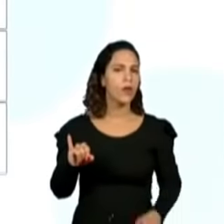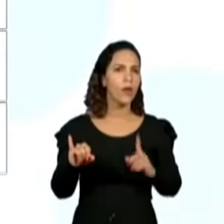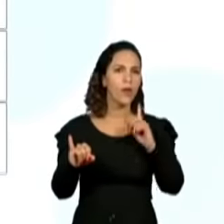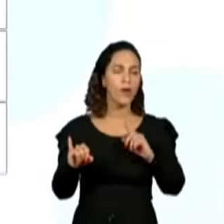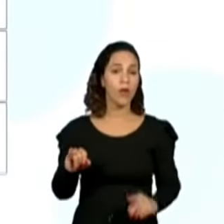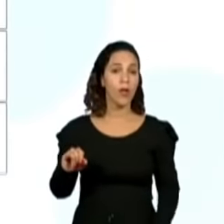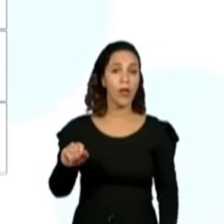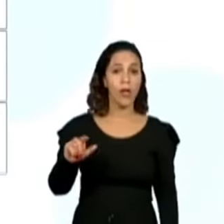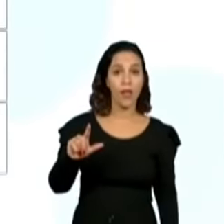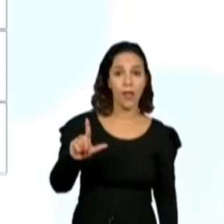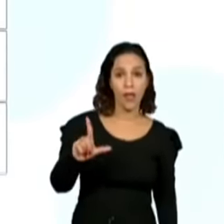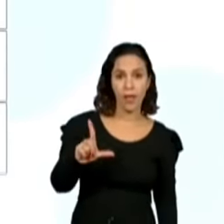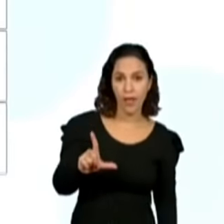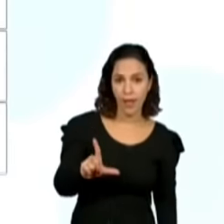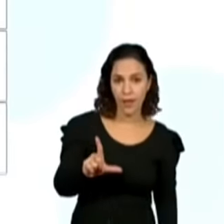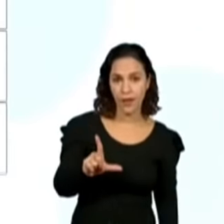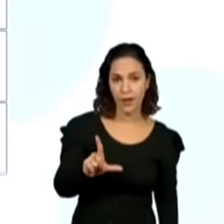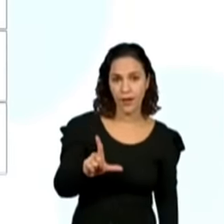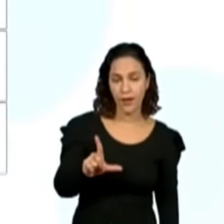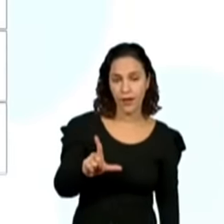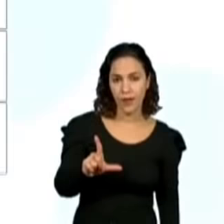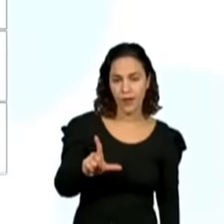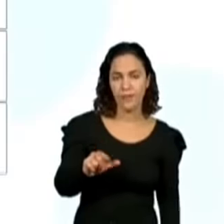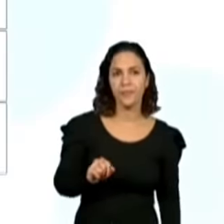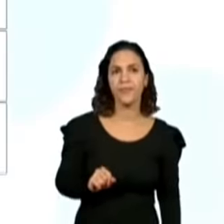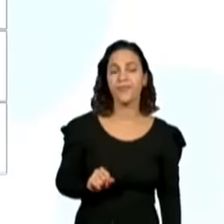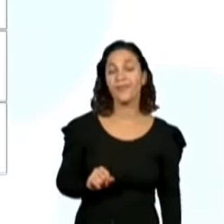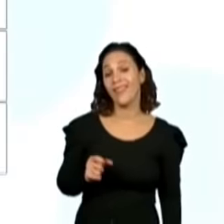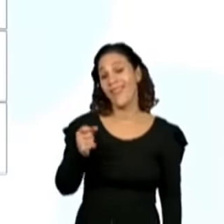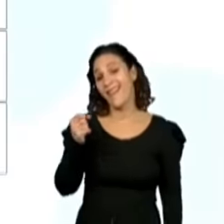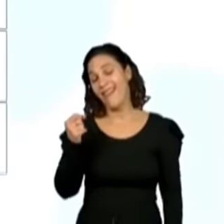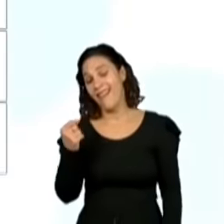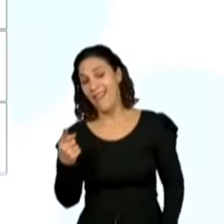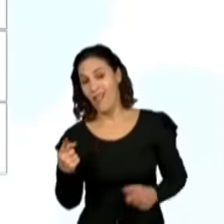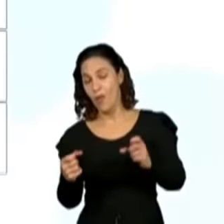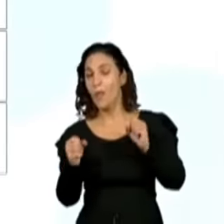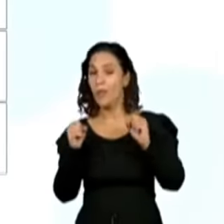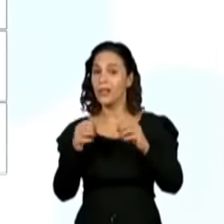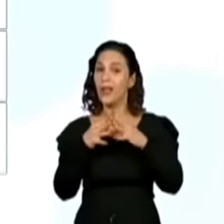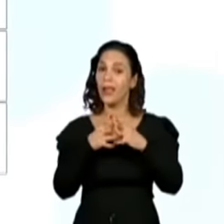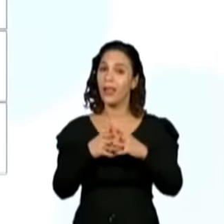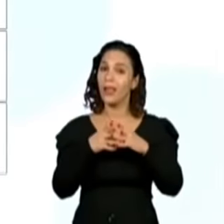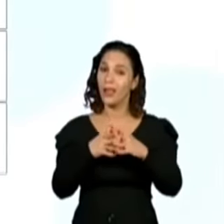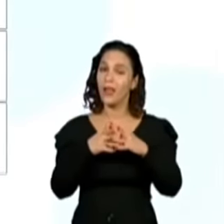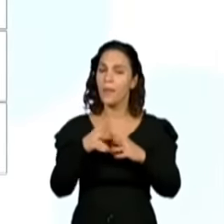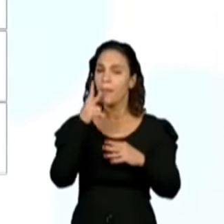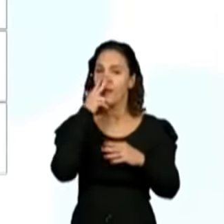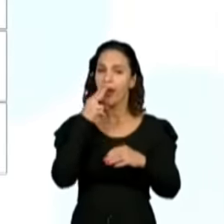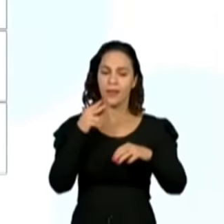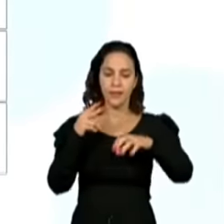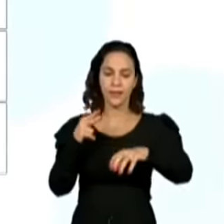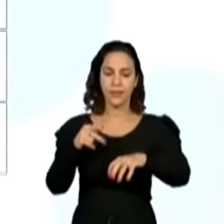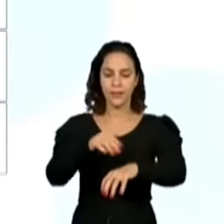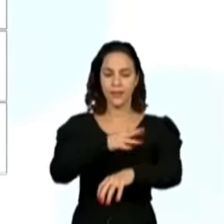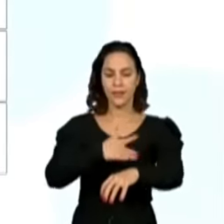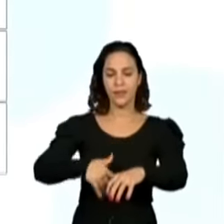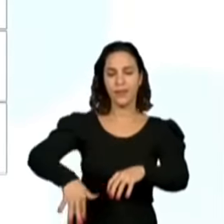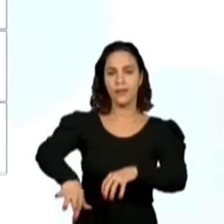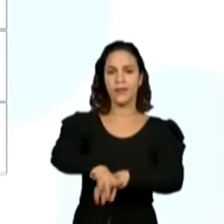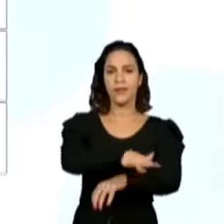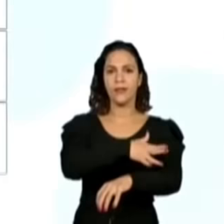do L. Exato. Alguns podem confundir, quem sabe, com a palavra ilha?